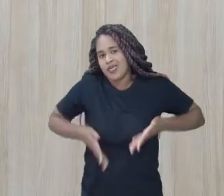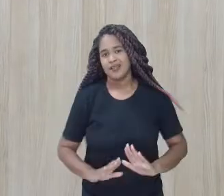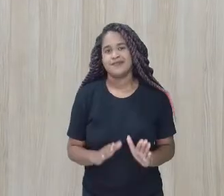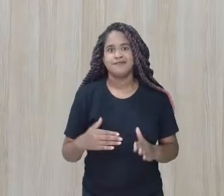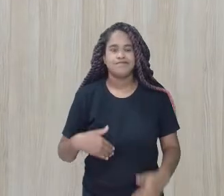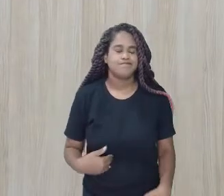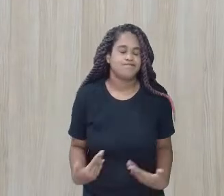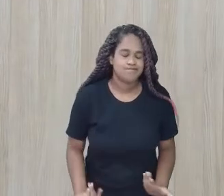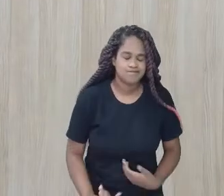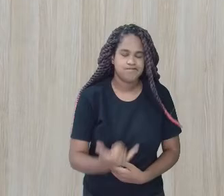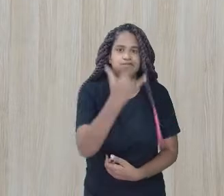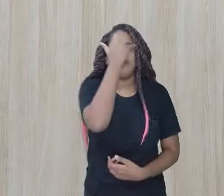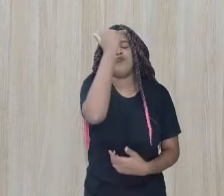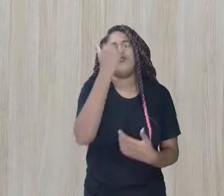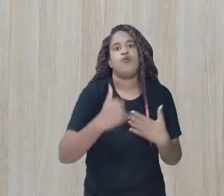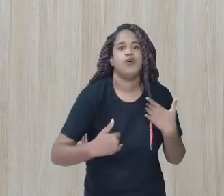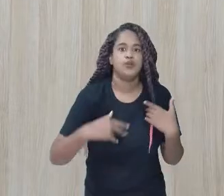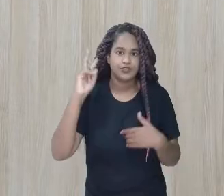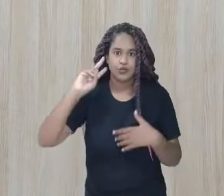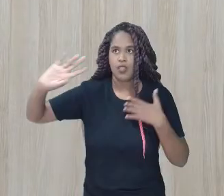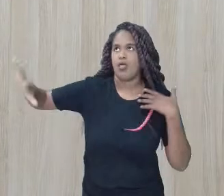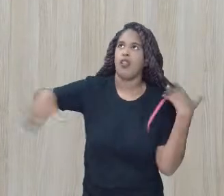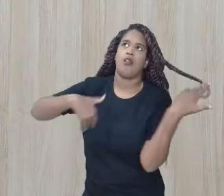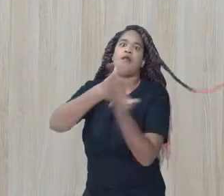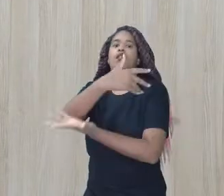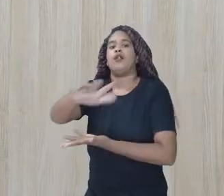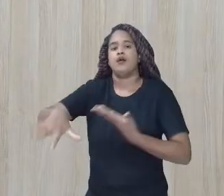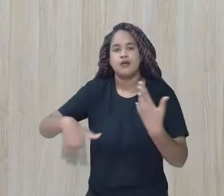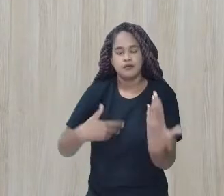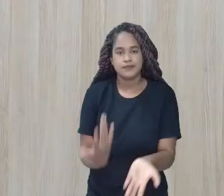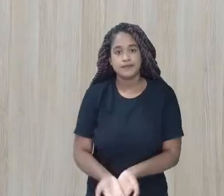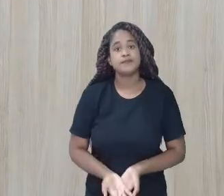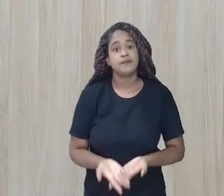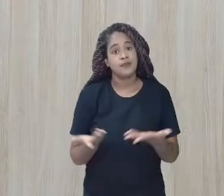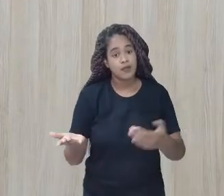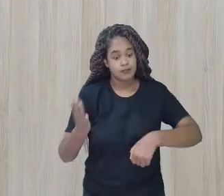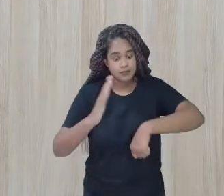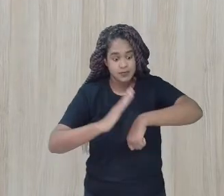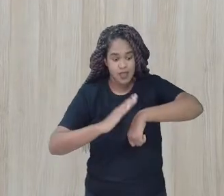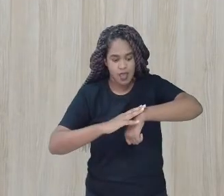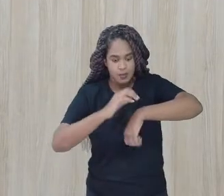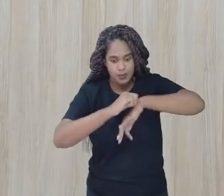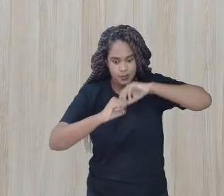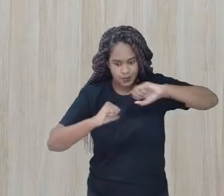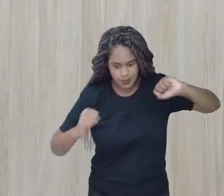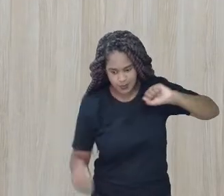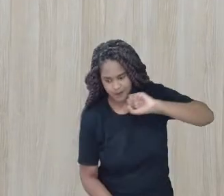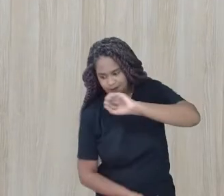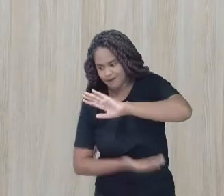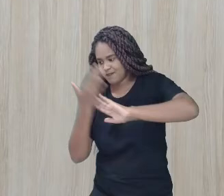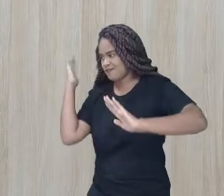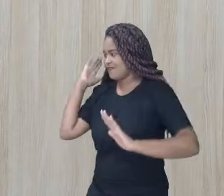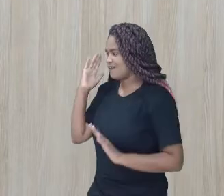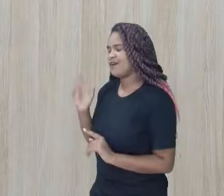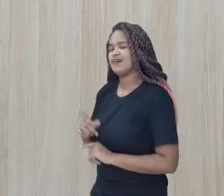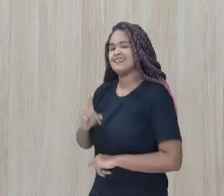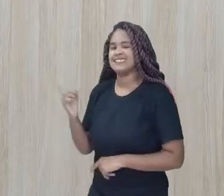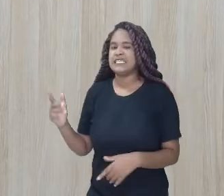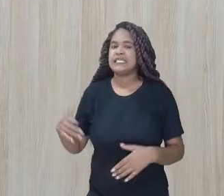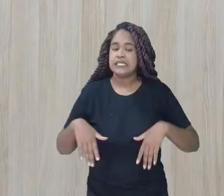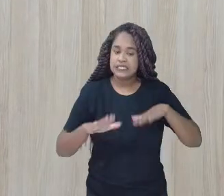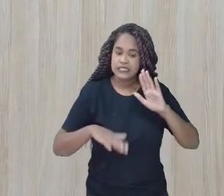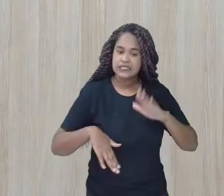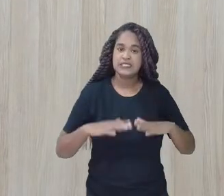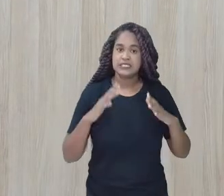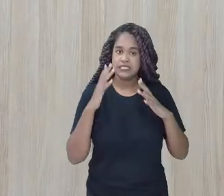ruim. Embola a história todinha. Então, a viagem no tempo é um desses assuntos que é extremamente complicado porque requer um